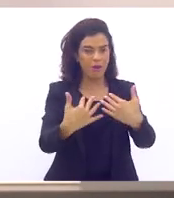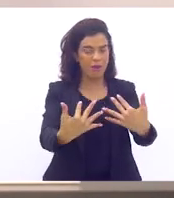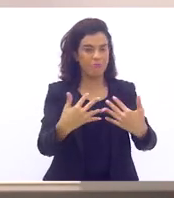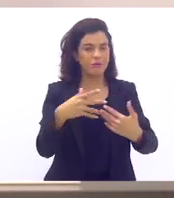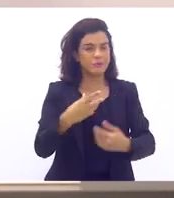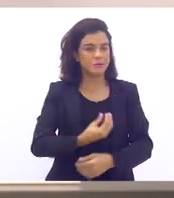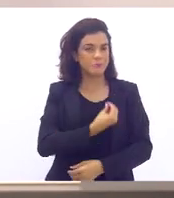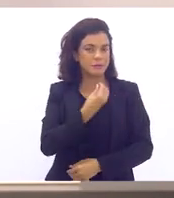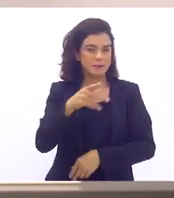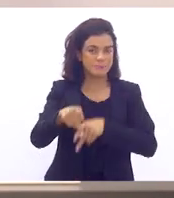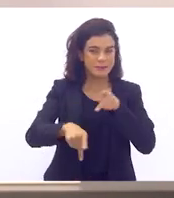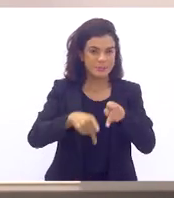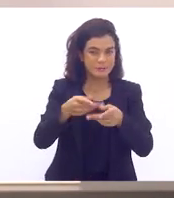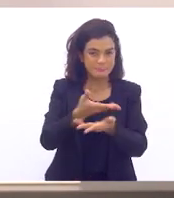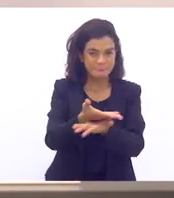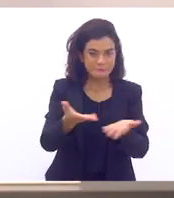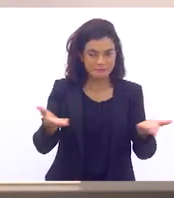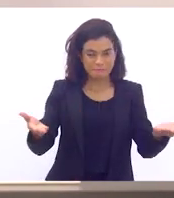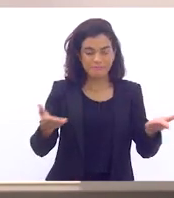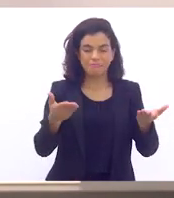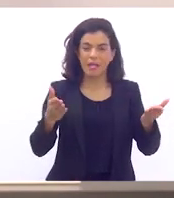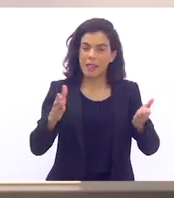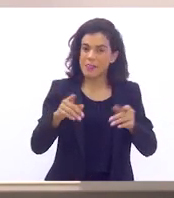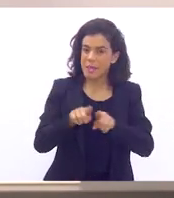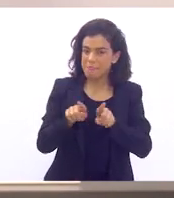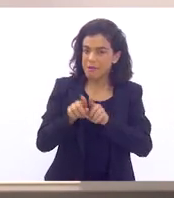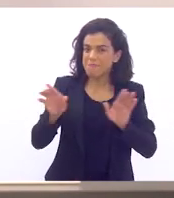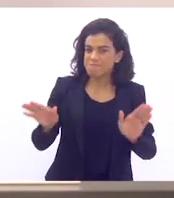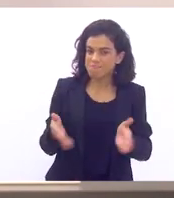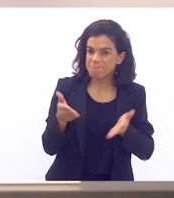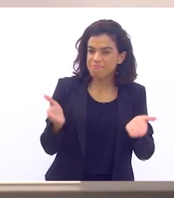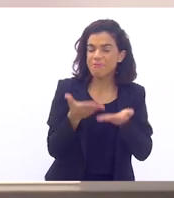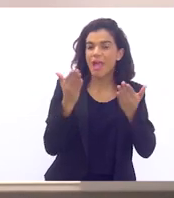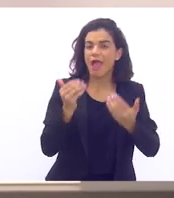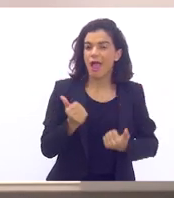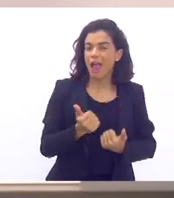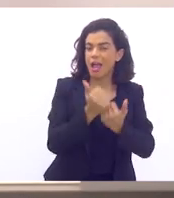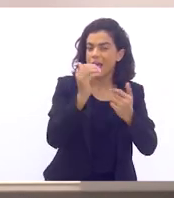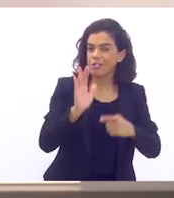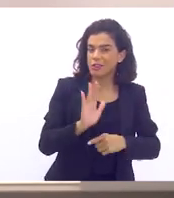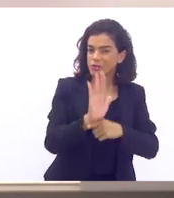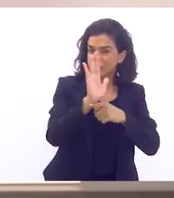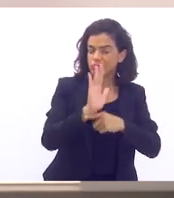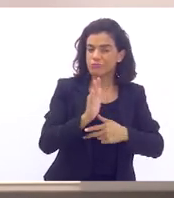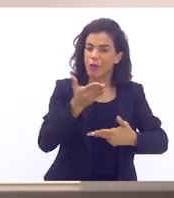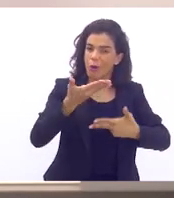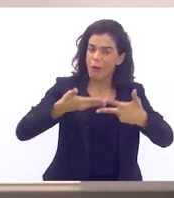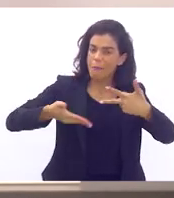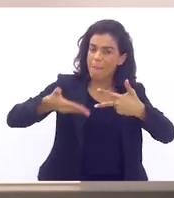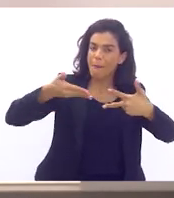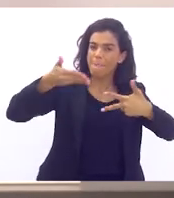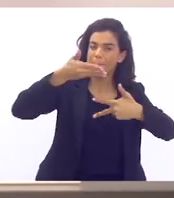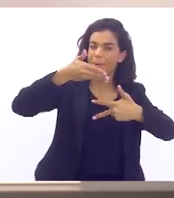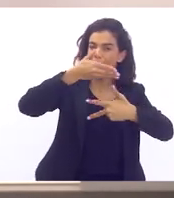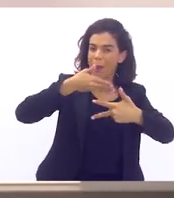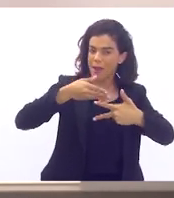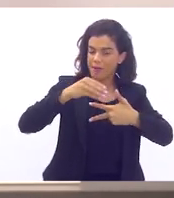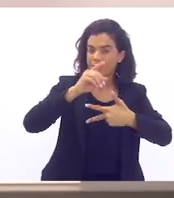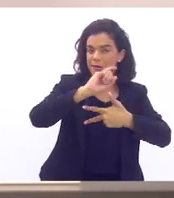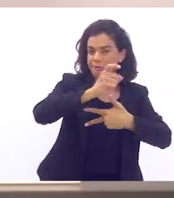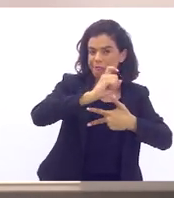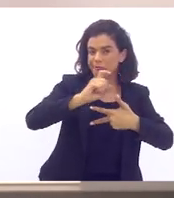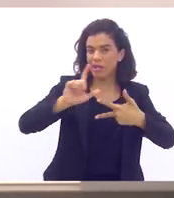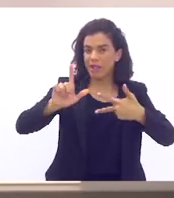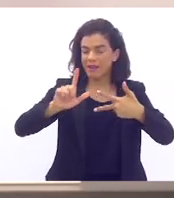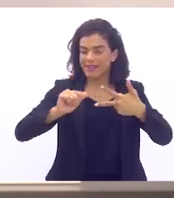entusiasta também dessa pauta tem ajudado a gente na interlocução com os demais poderes e aberto as portas da casa para tudo